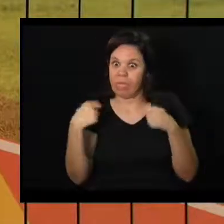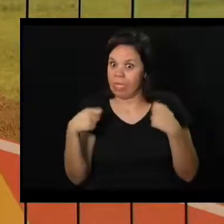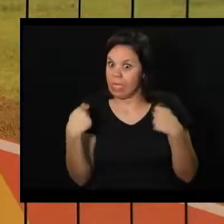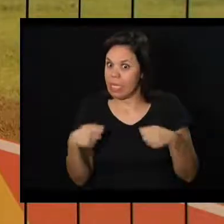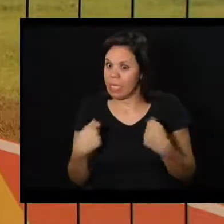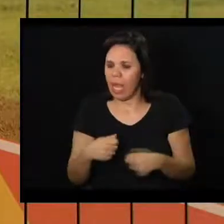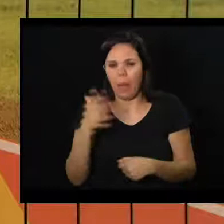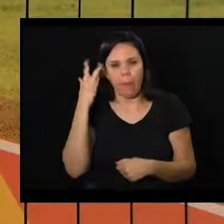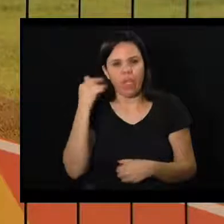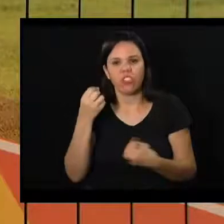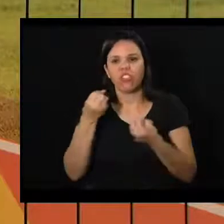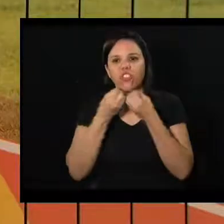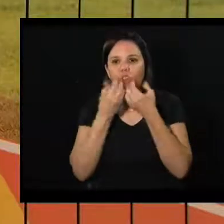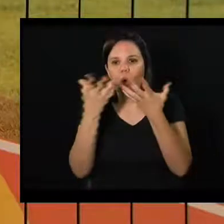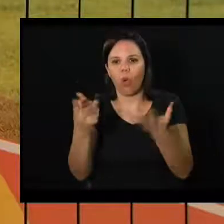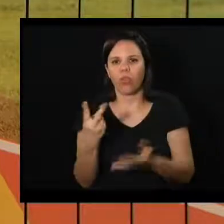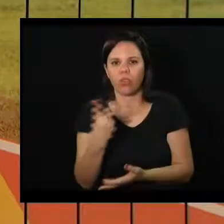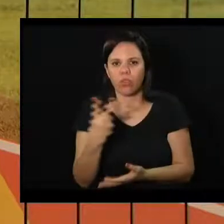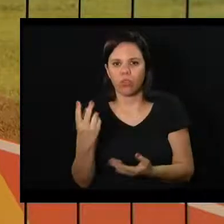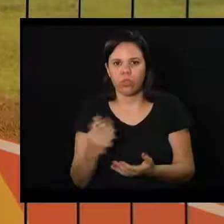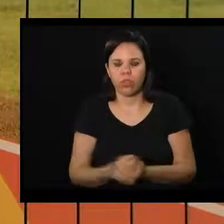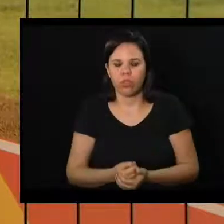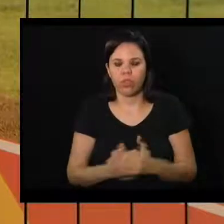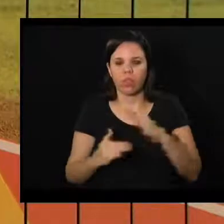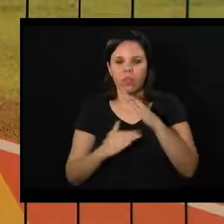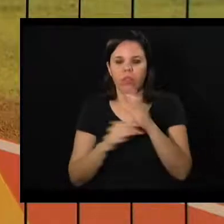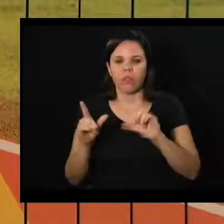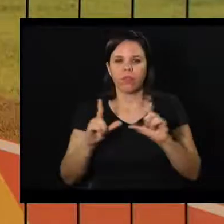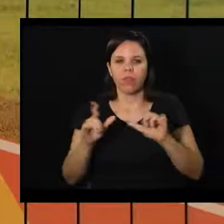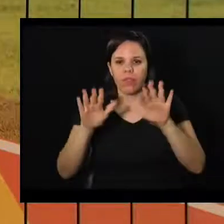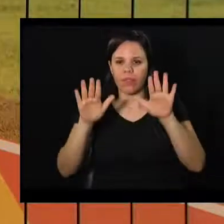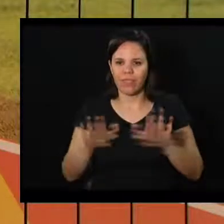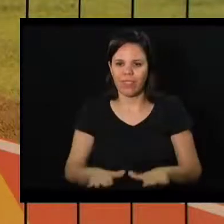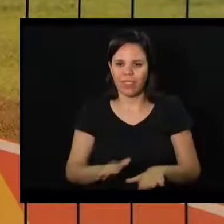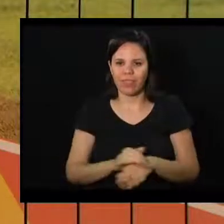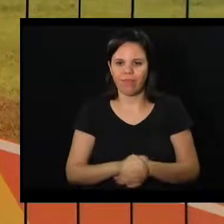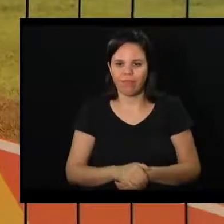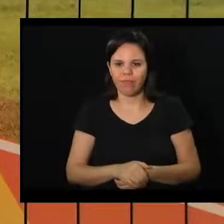gente conta as duas histórias. Jornal Câmara Notícia fica por